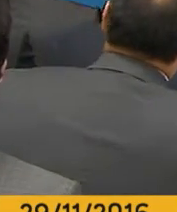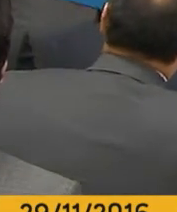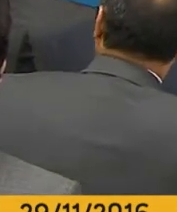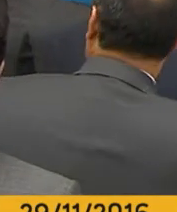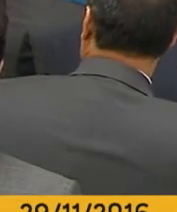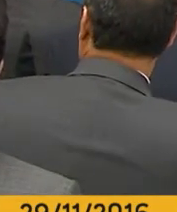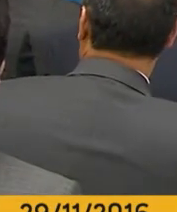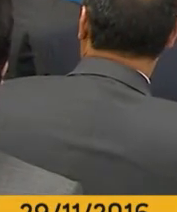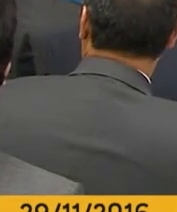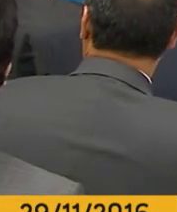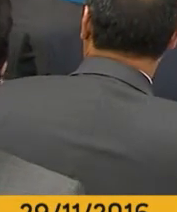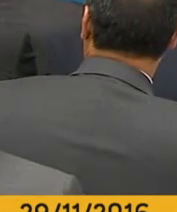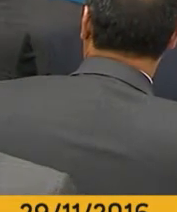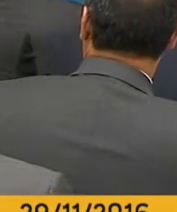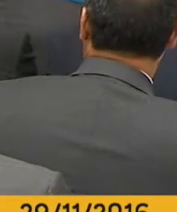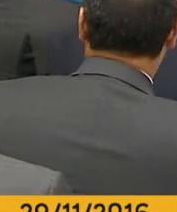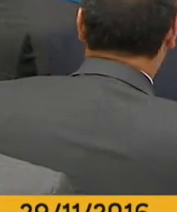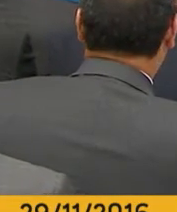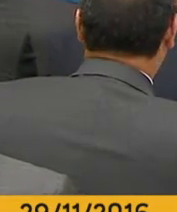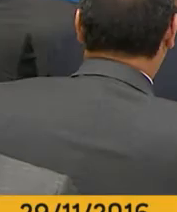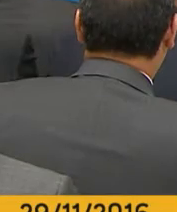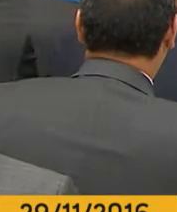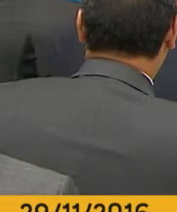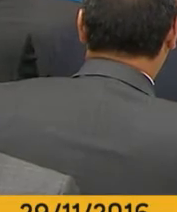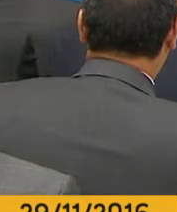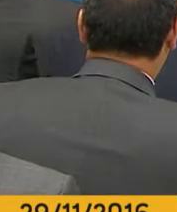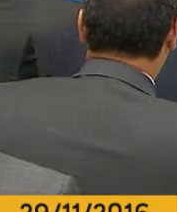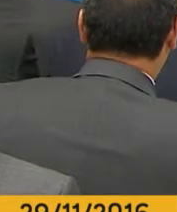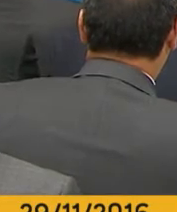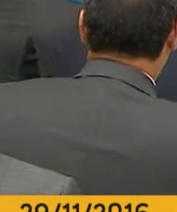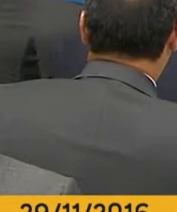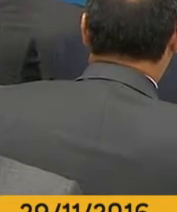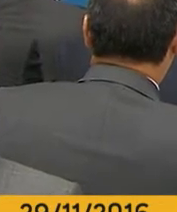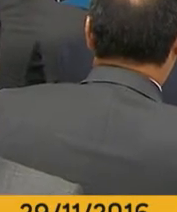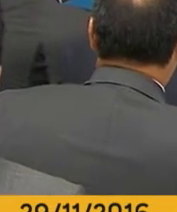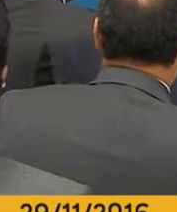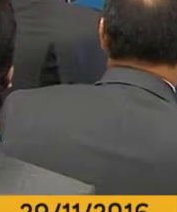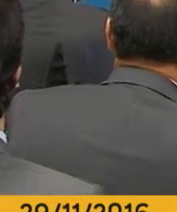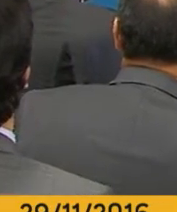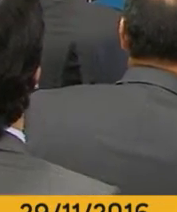com a palavra o presidente da república michel temer